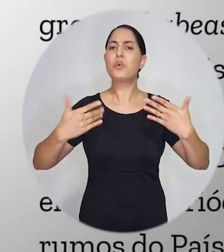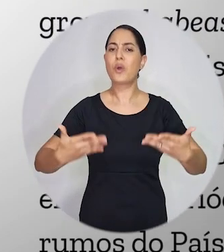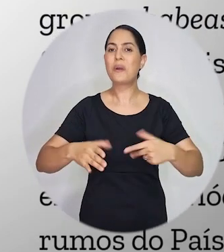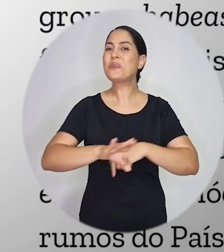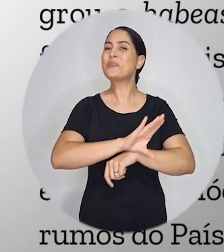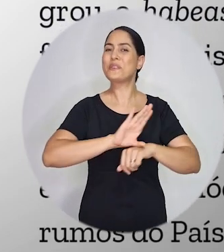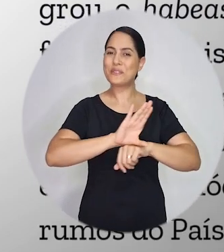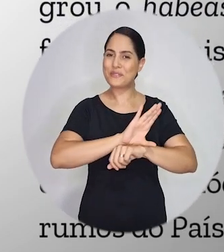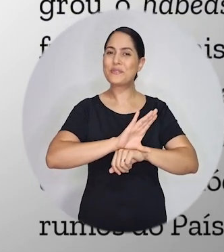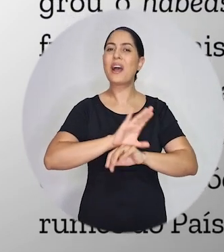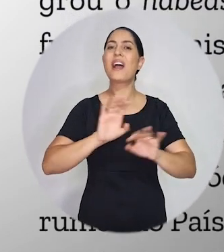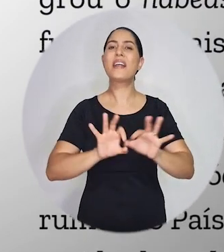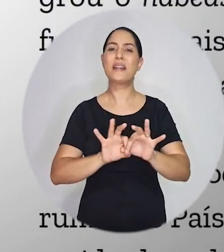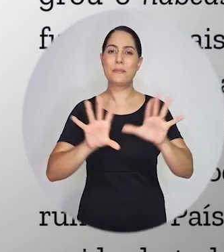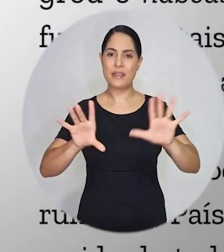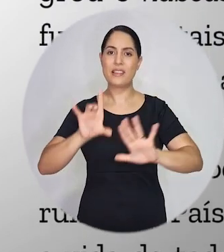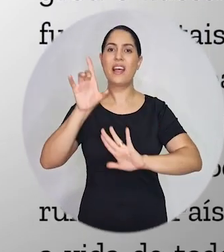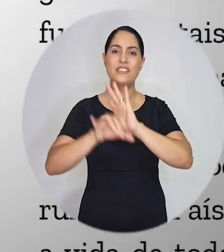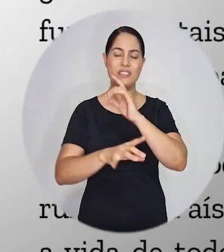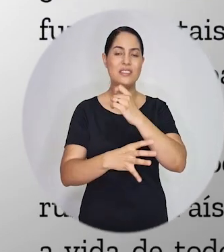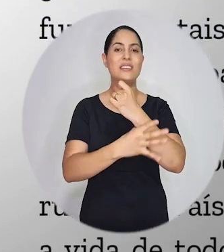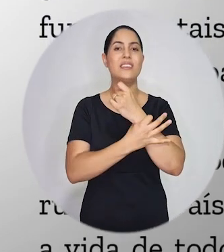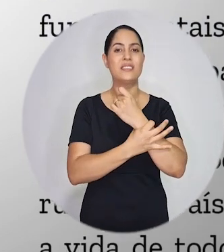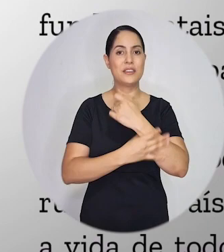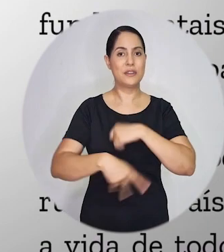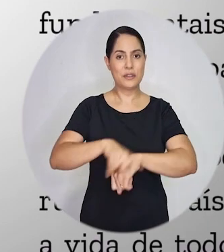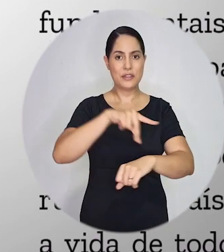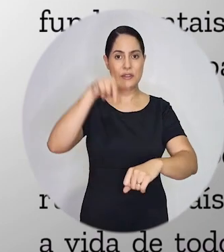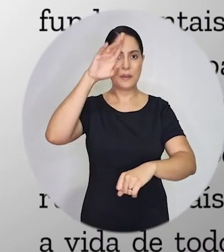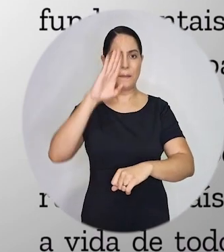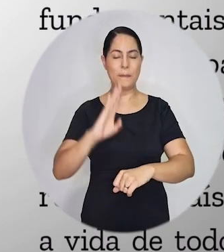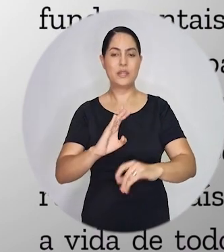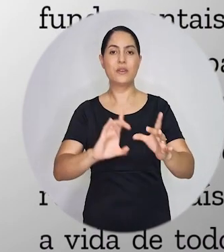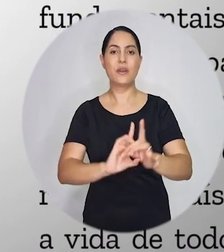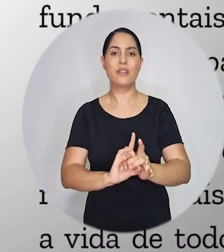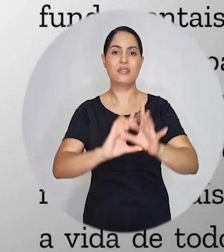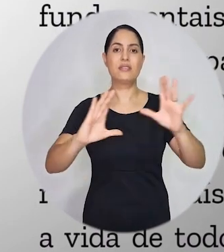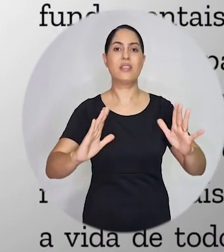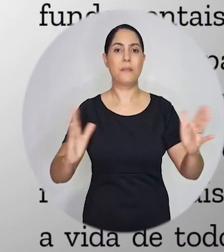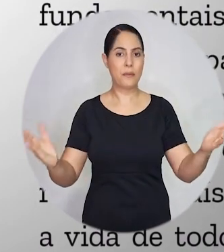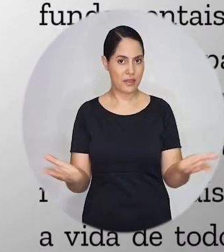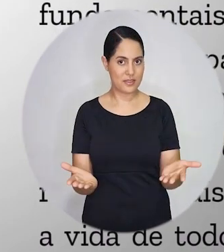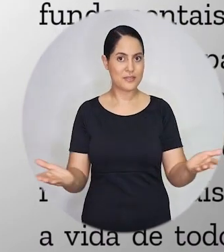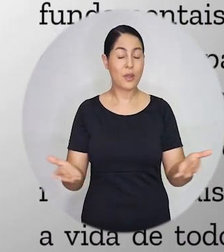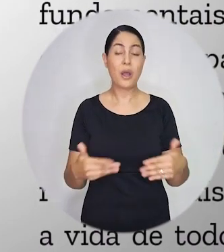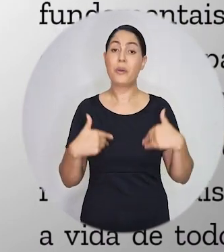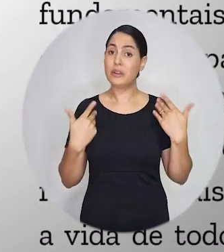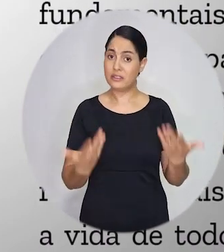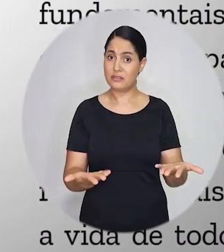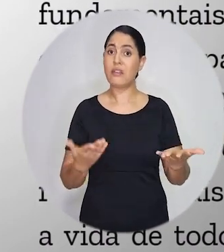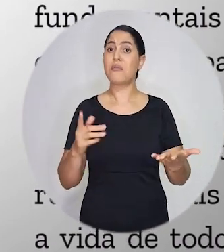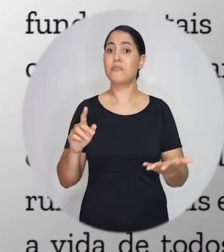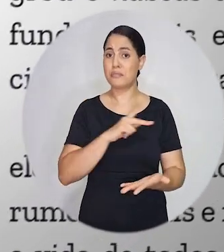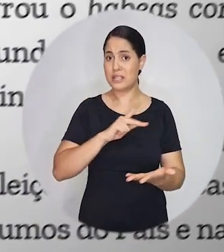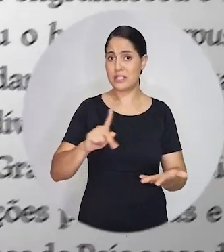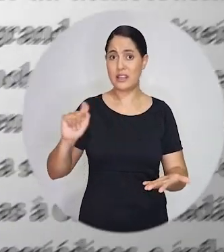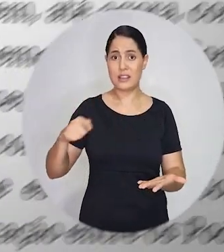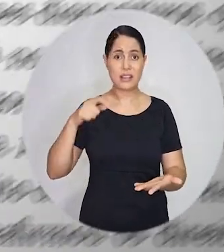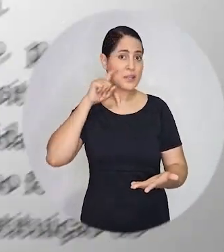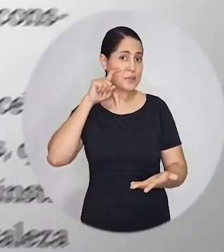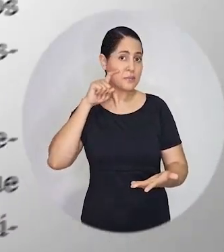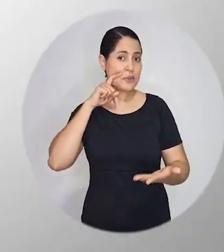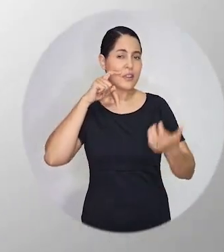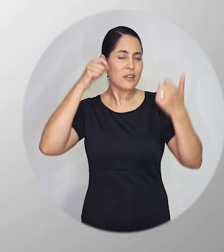devolveu a liberdade, concedeu direitos e garantias e inseriu o Brasil no rol das democracias contemporâneas. Ainda